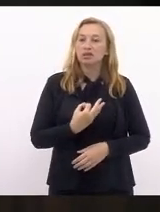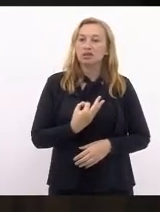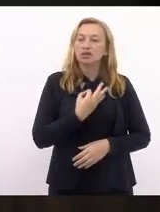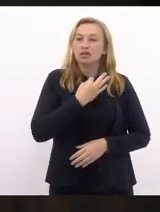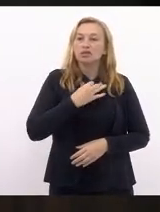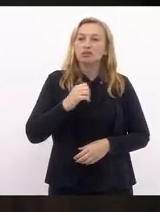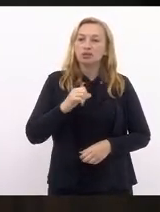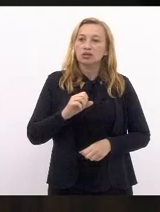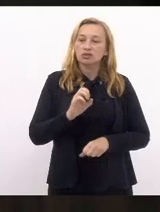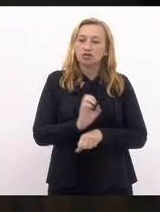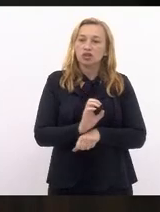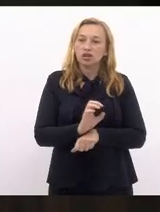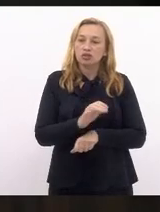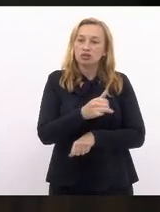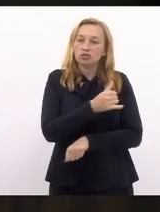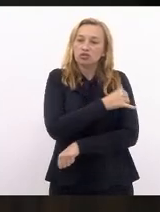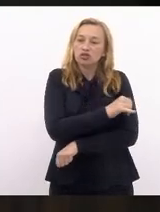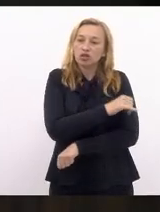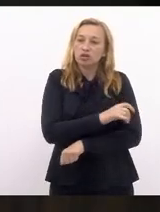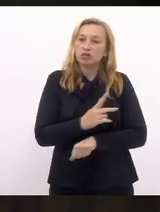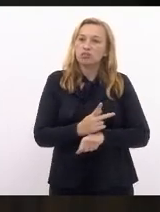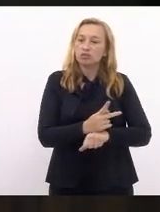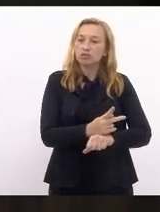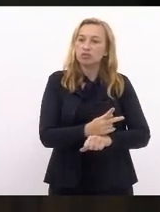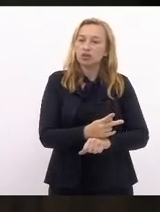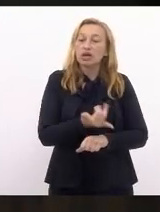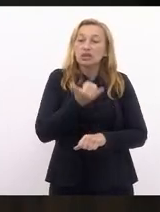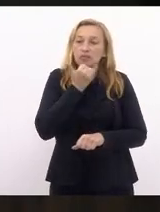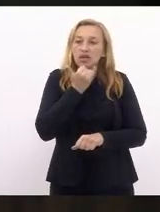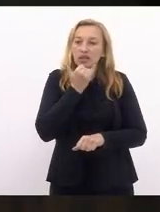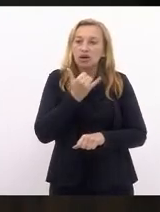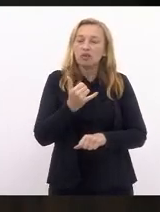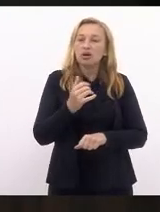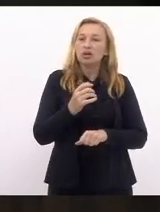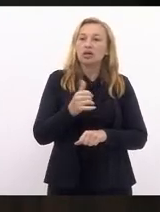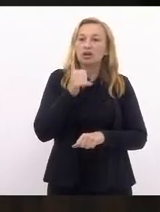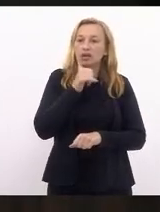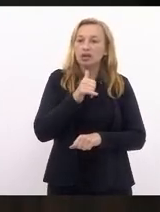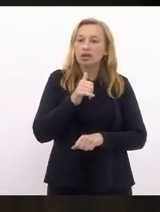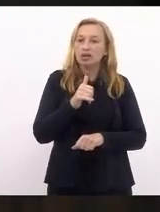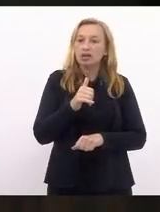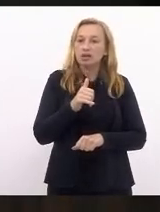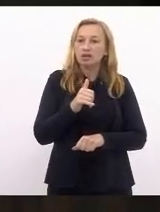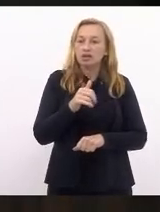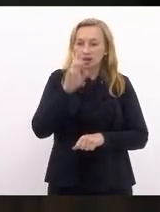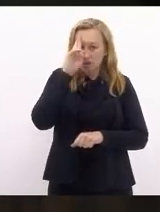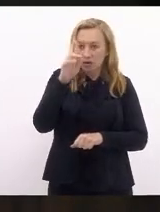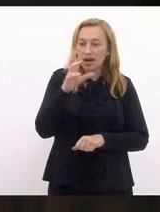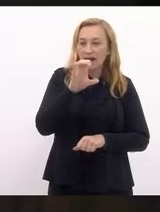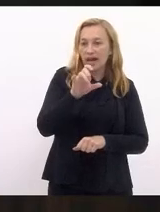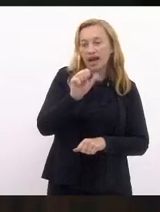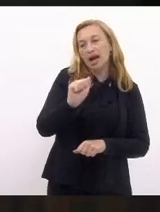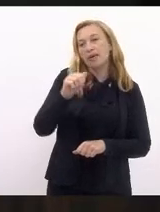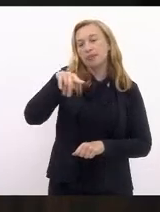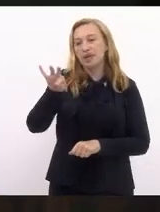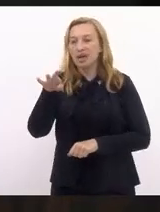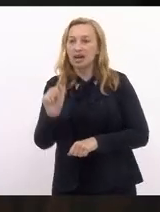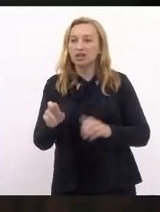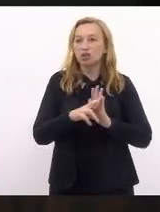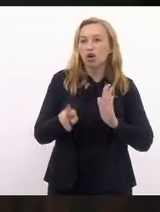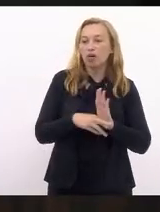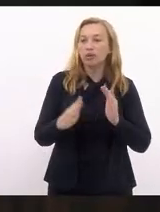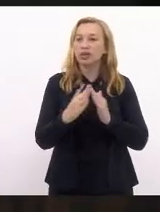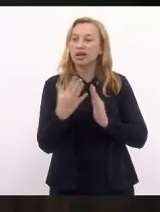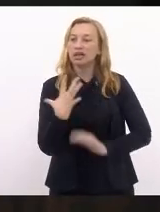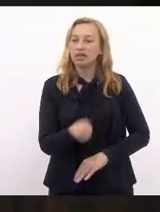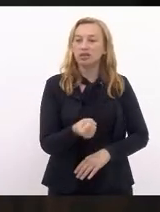aberta Estado do Rio de Janeiro ao Senhor perdão a senhora Camila farani parecer da comissão de normas internas e proposições externas